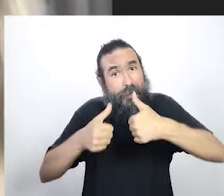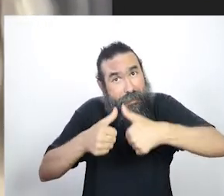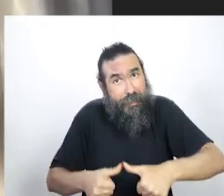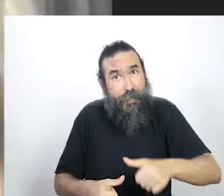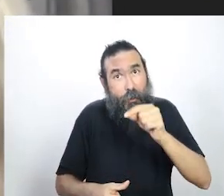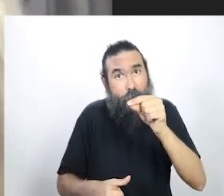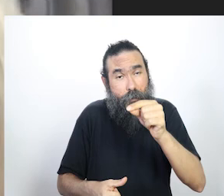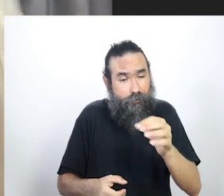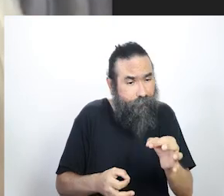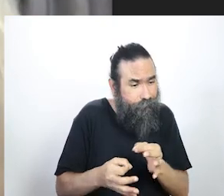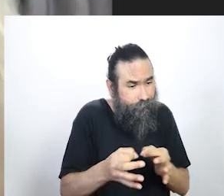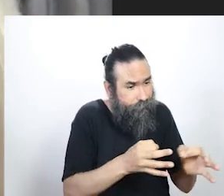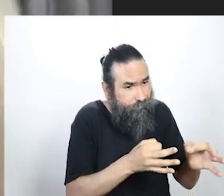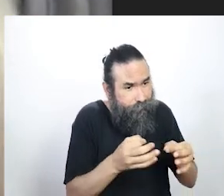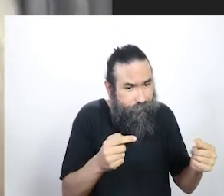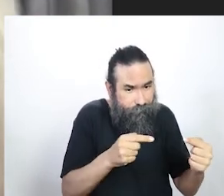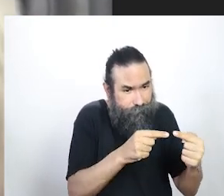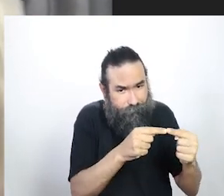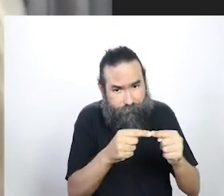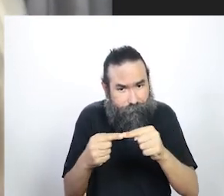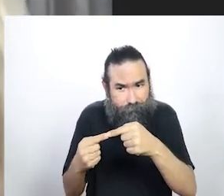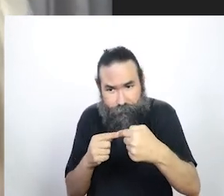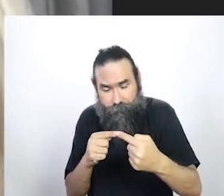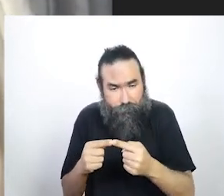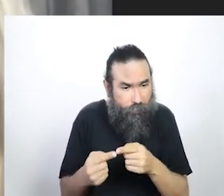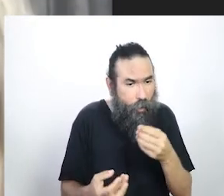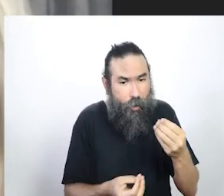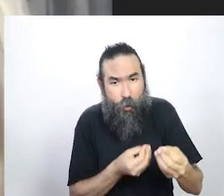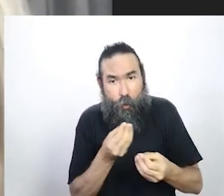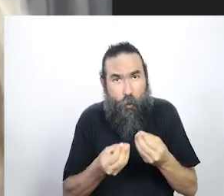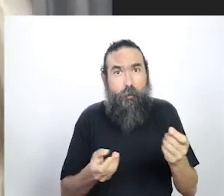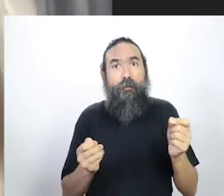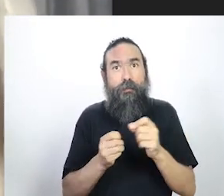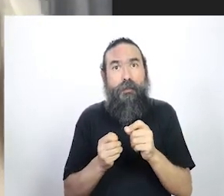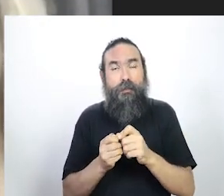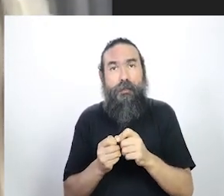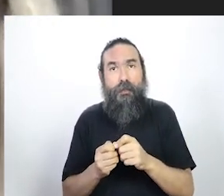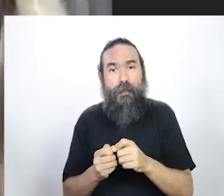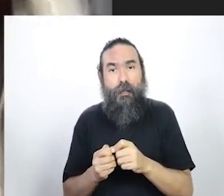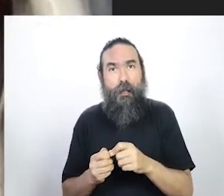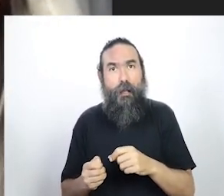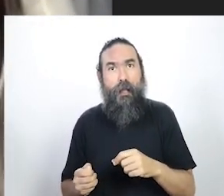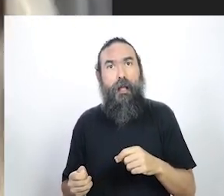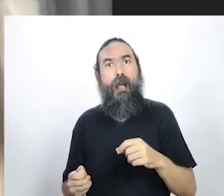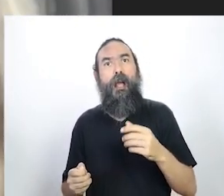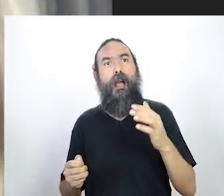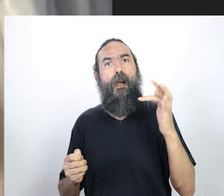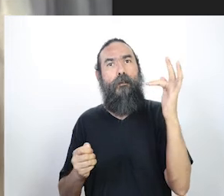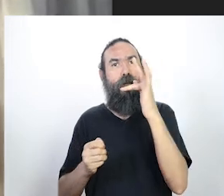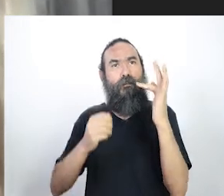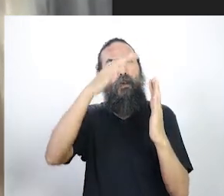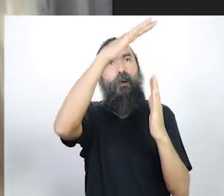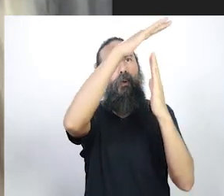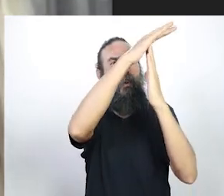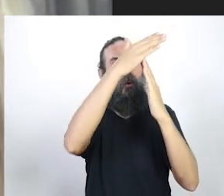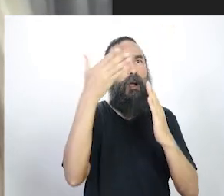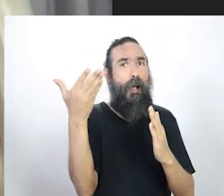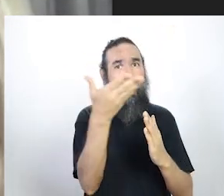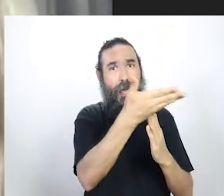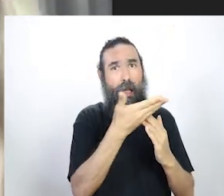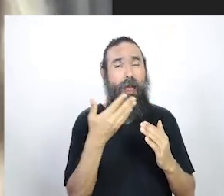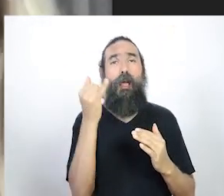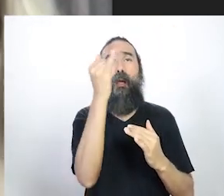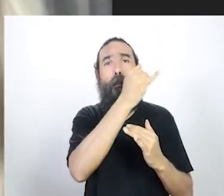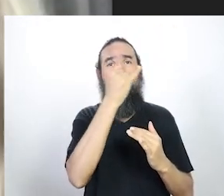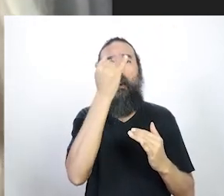em articulação às IPs de Goiás. Então, nós entendemos que as universidades, como a Lucilene bem falou,